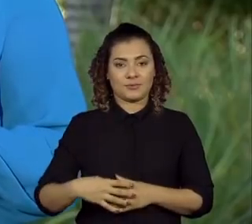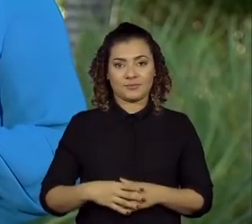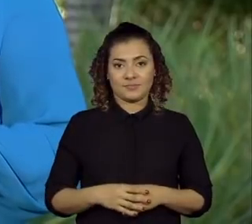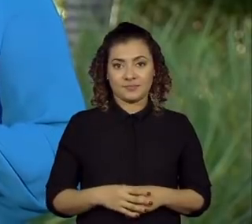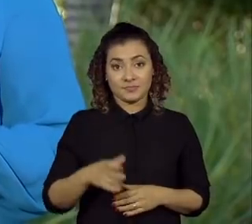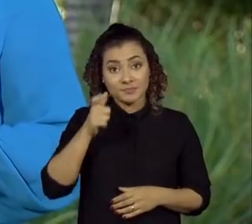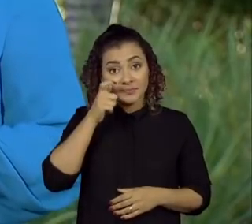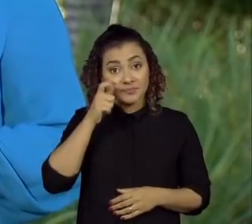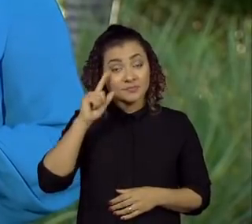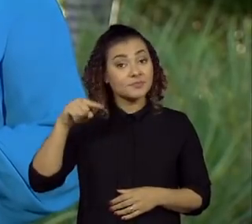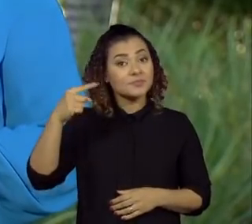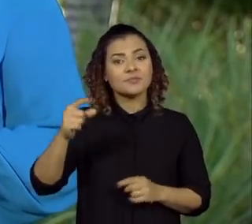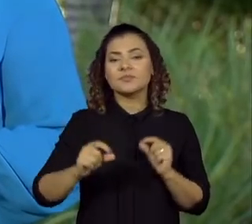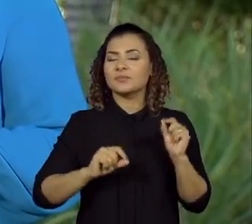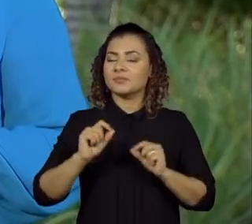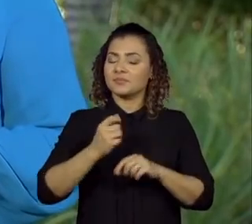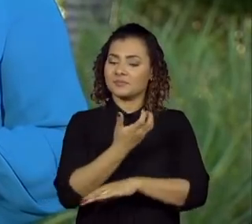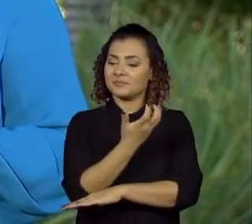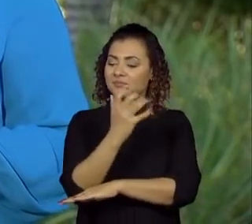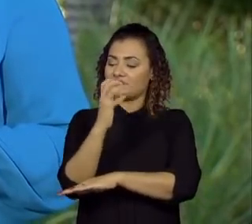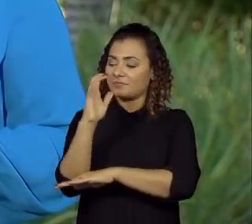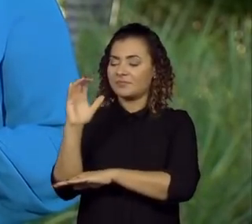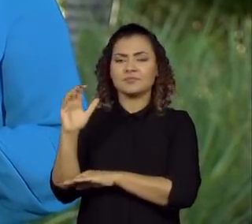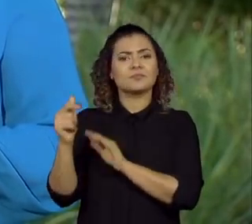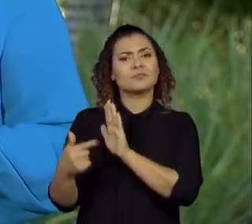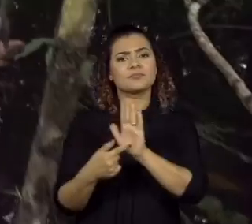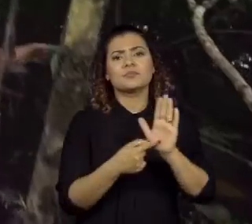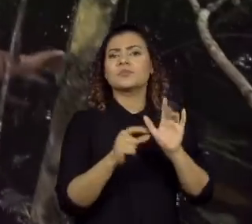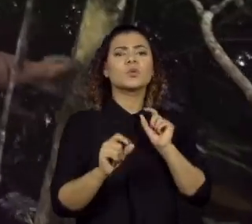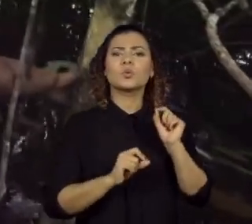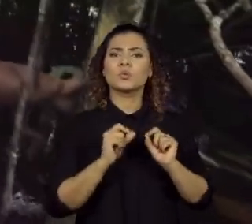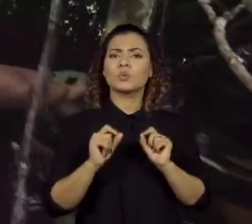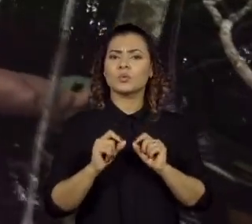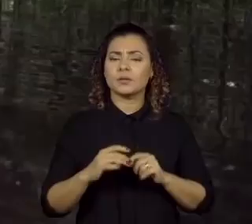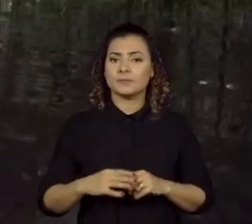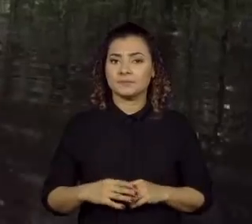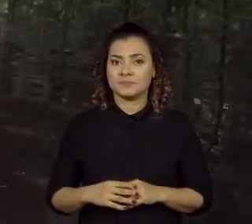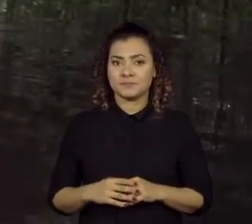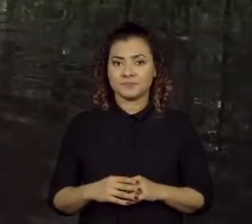E veja logo mais aqui no Repórter Eco.